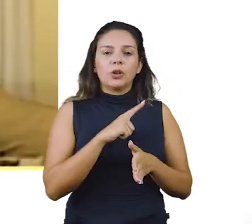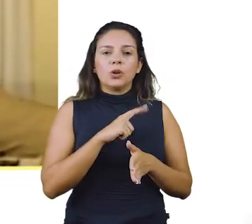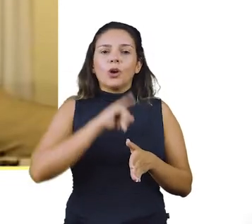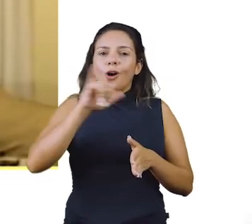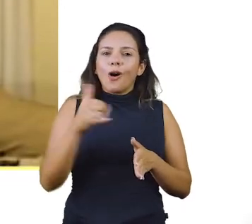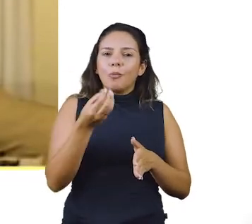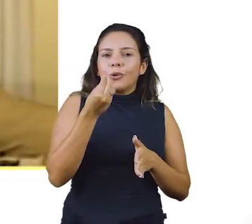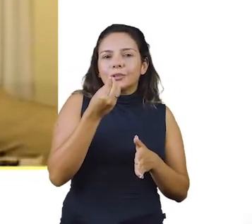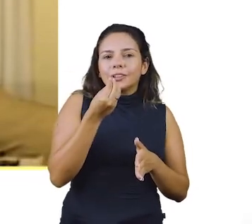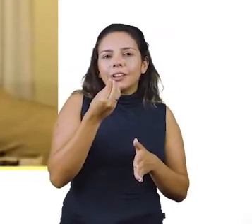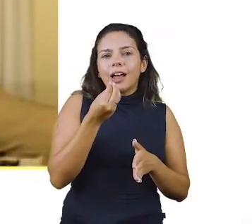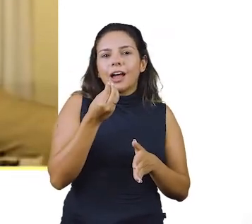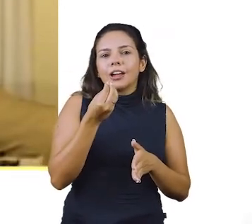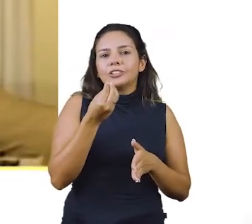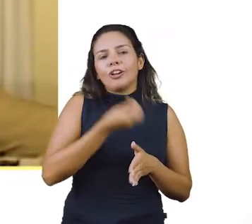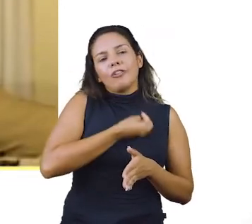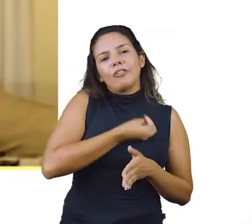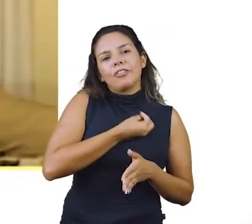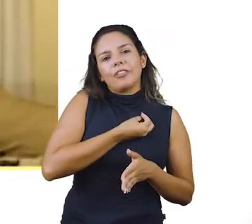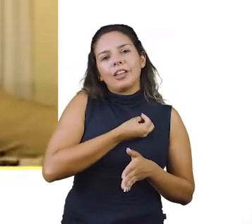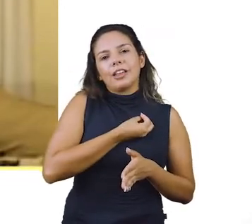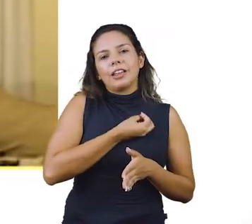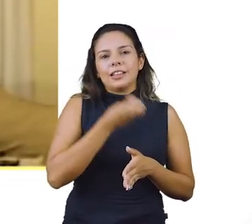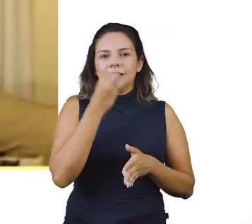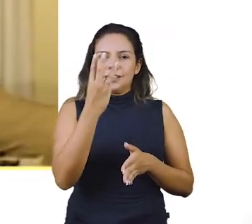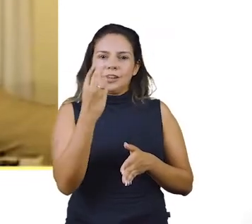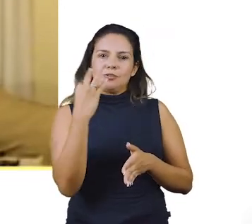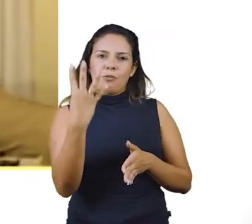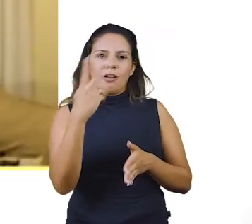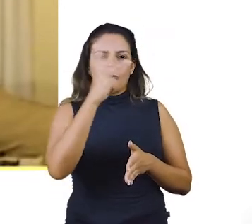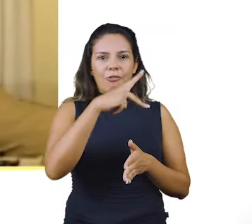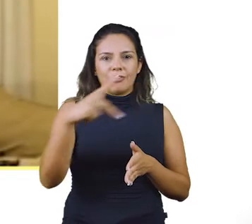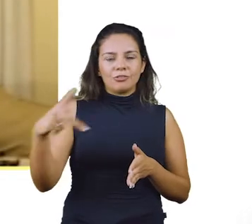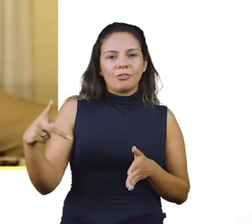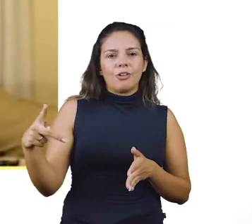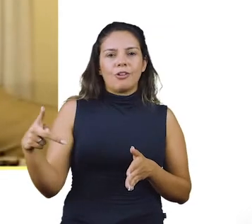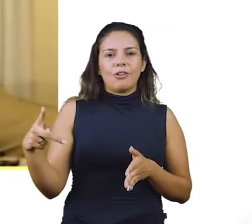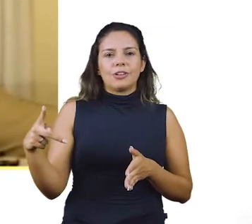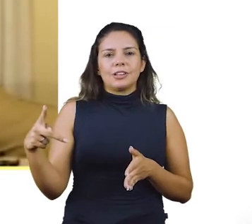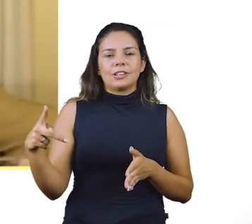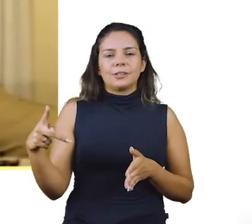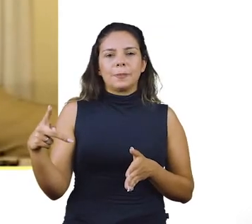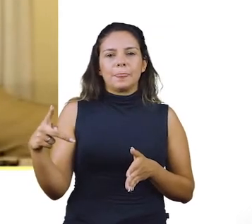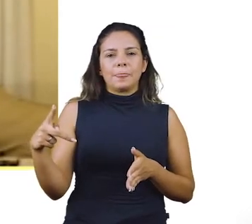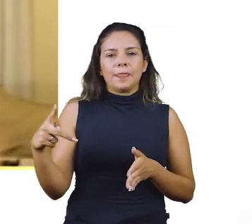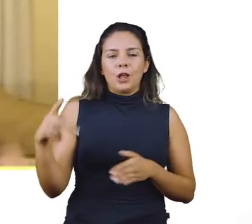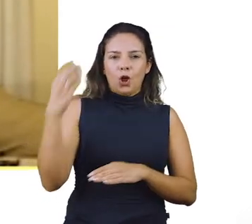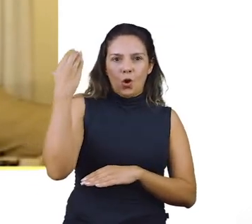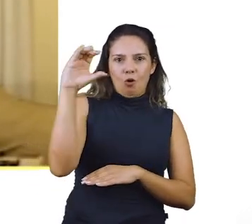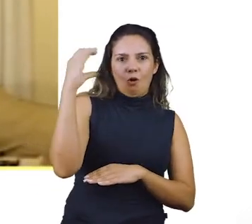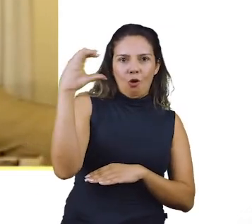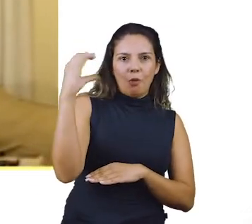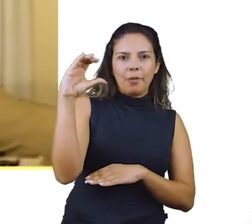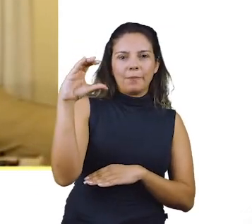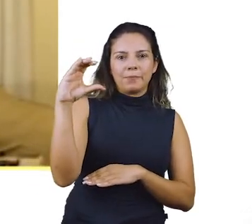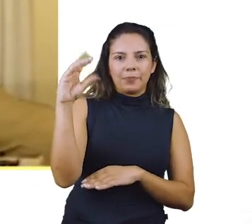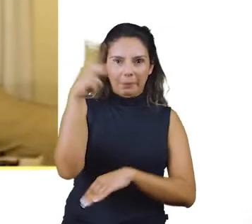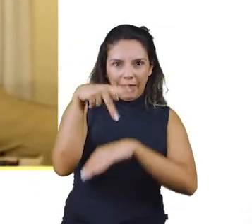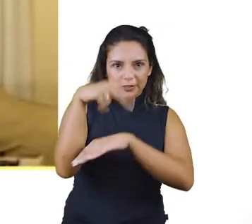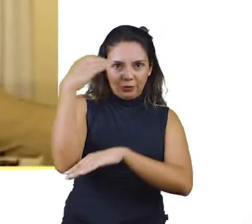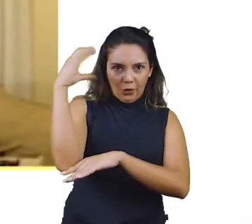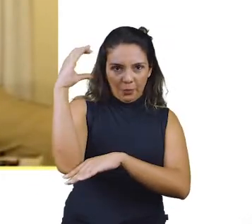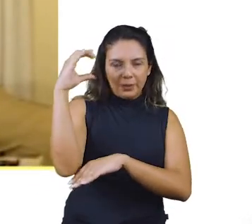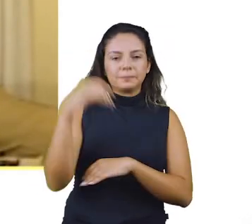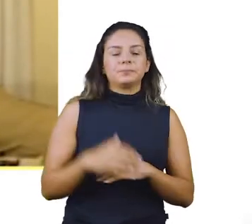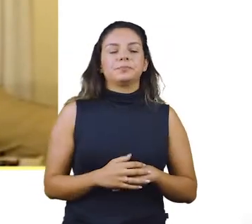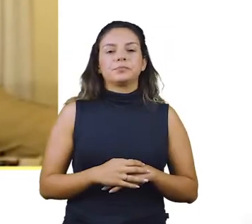oportunidade enorme de conviver, inclusive, com 3 ou 4 professores colombianos. Eles traziam da escola do Gabo lá